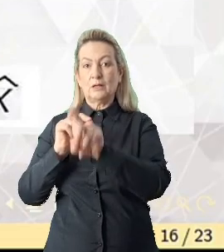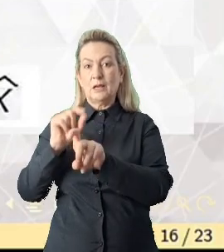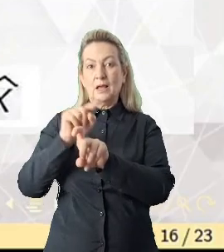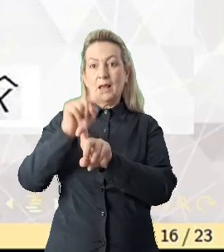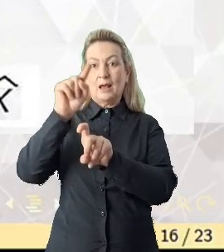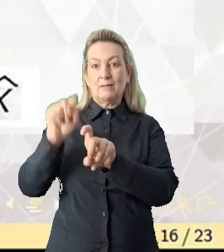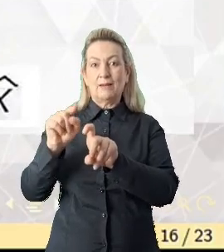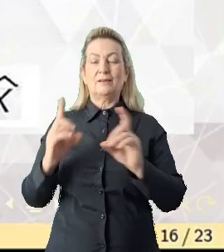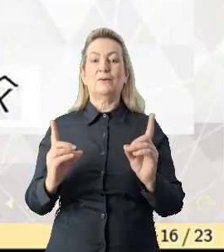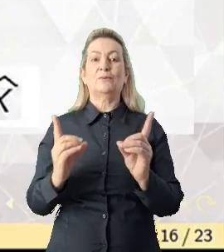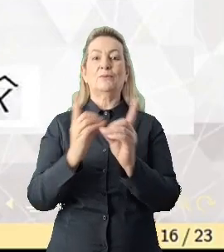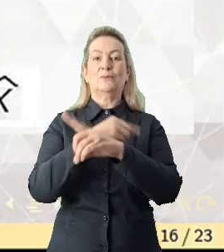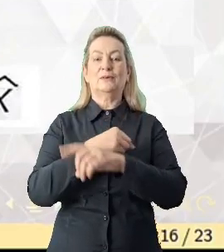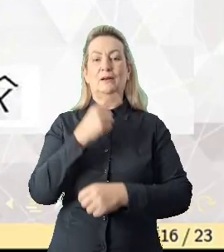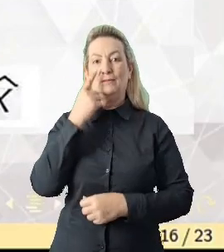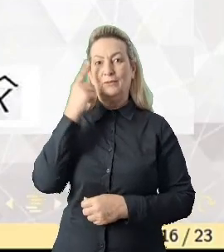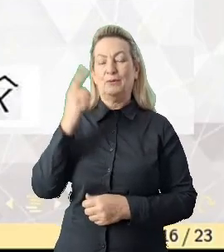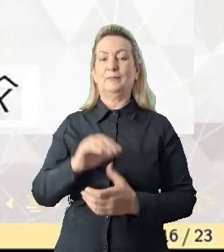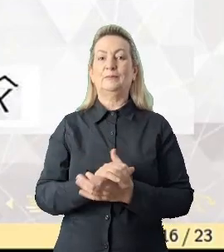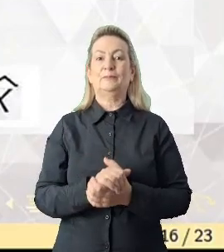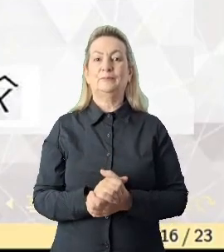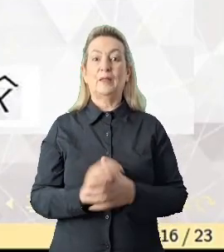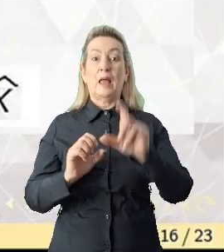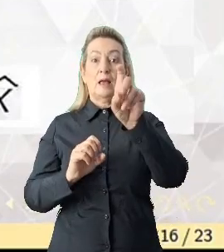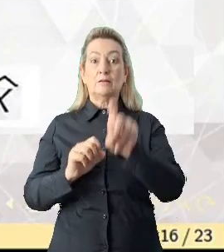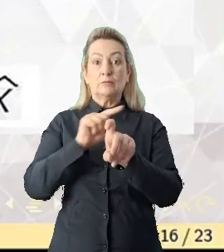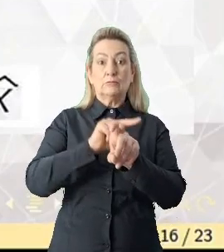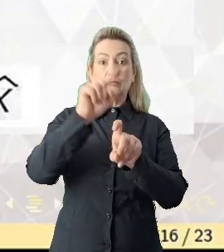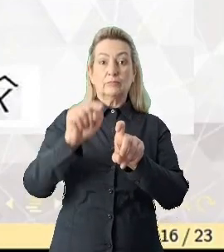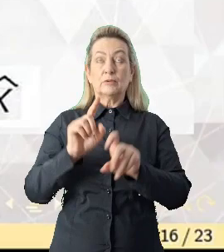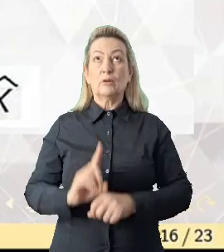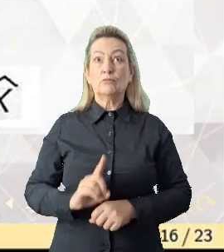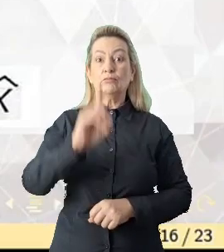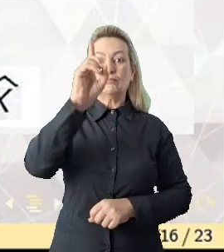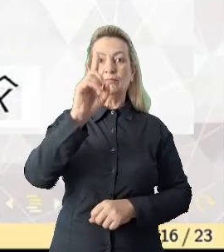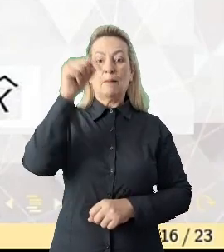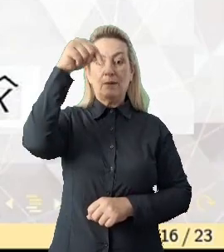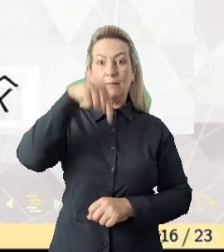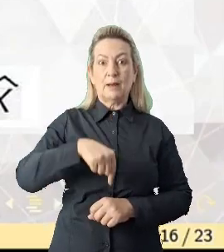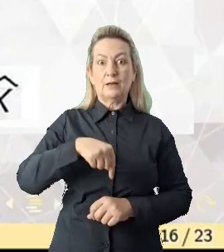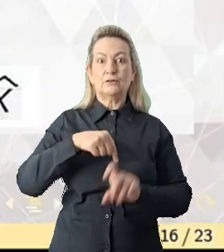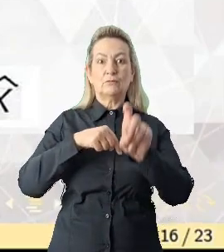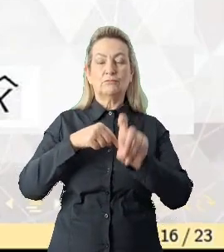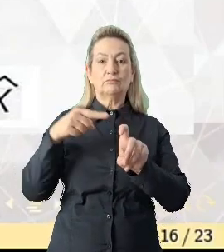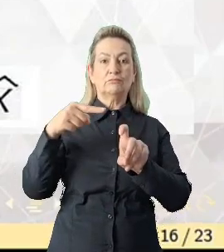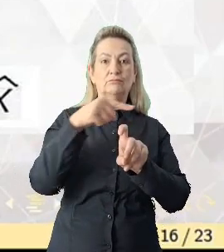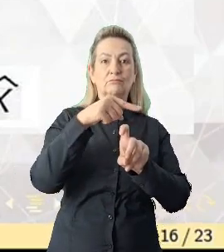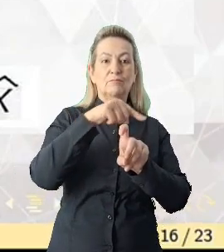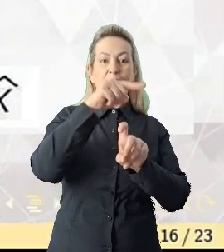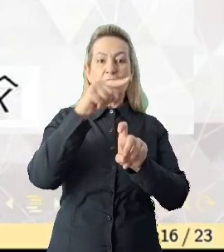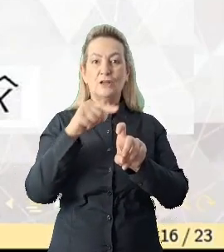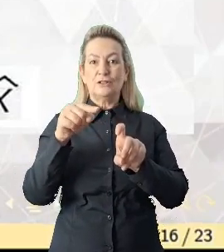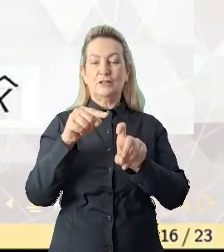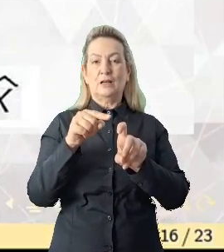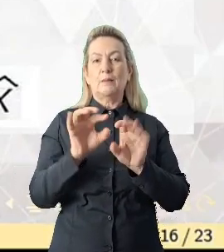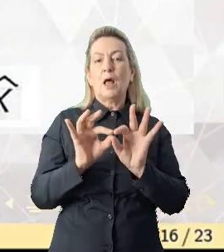do que a moda. Daí o caso invertido. Então, esse caso invertido, nós podemos observar aqui, olha, a moda, que é o pico. Agora, um pouco mais para